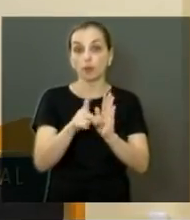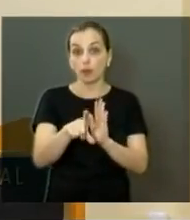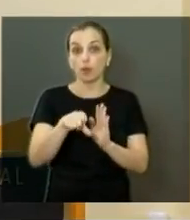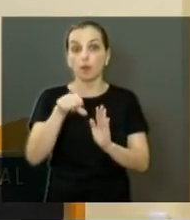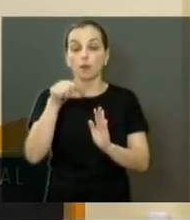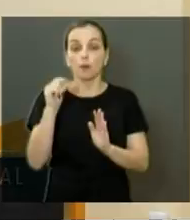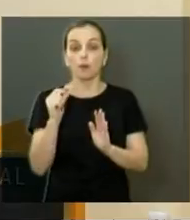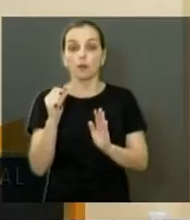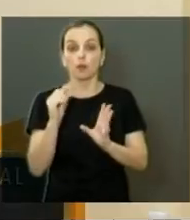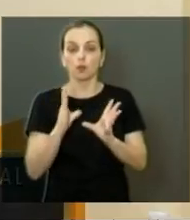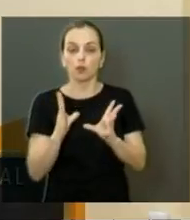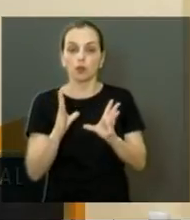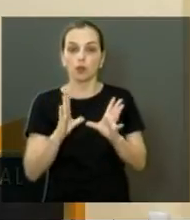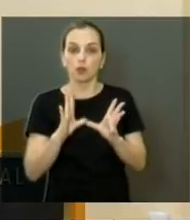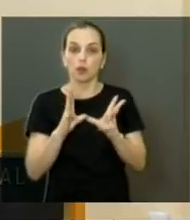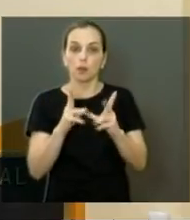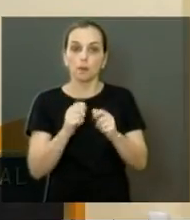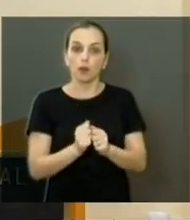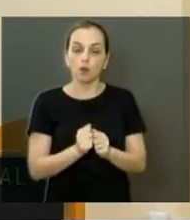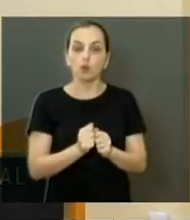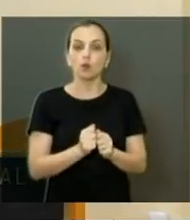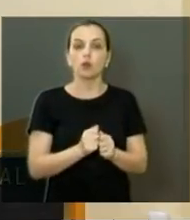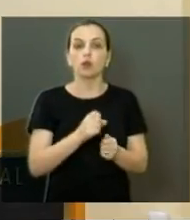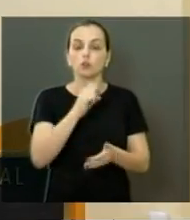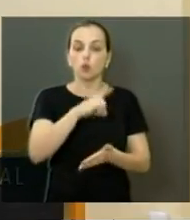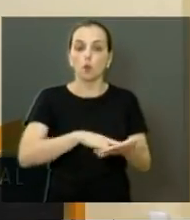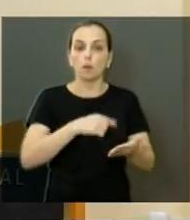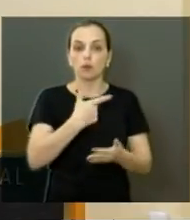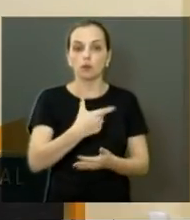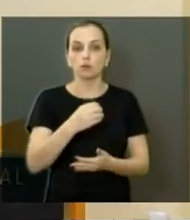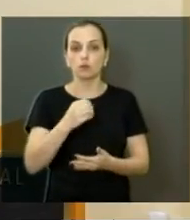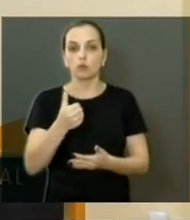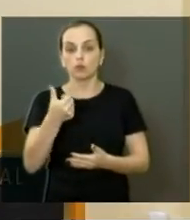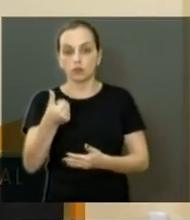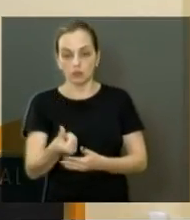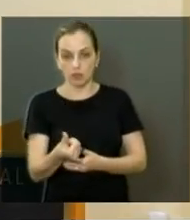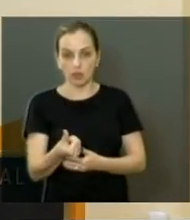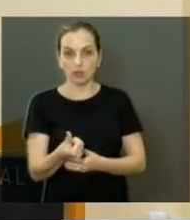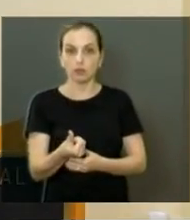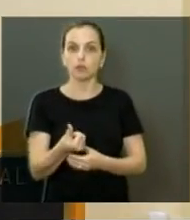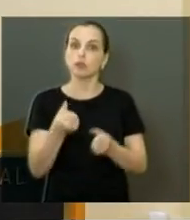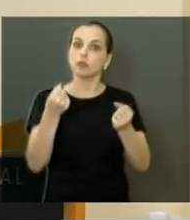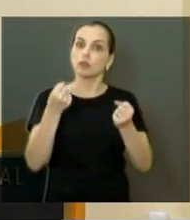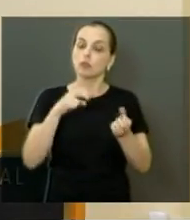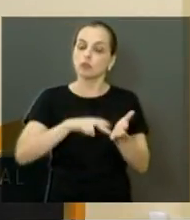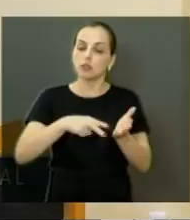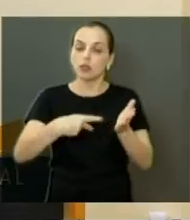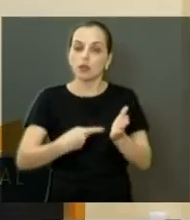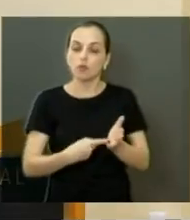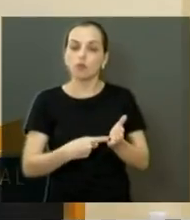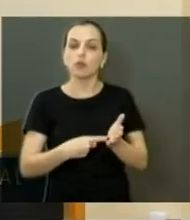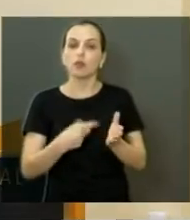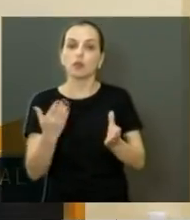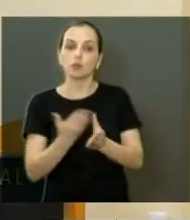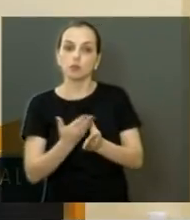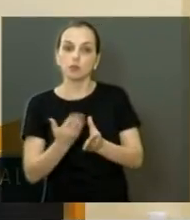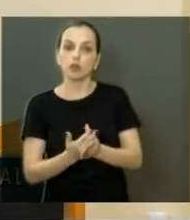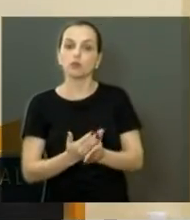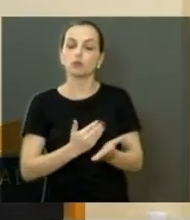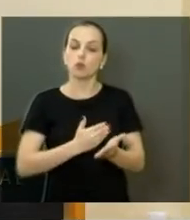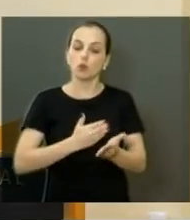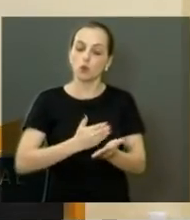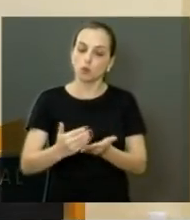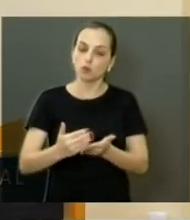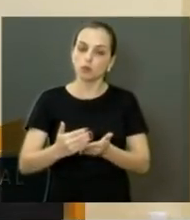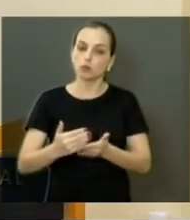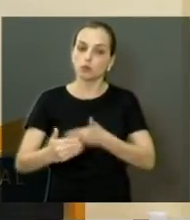maioria, as atas são de 2016, o que equivale a dizer que são processos iniciados no exercício anterior e que